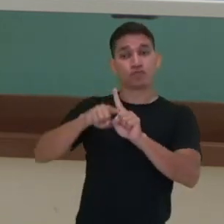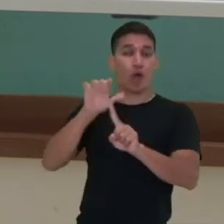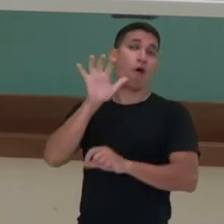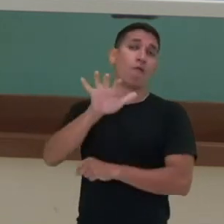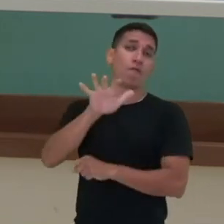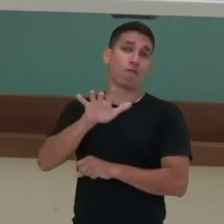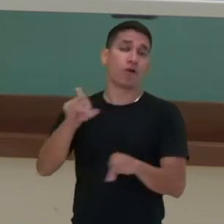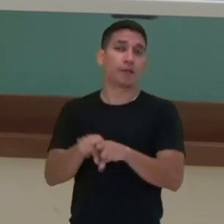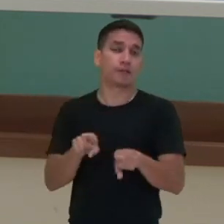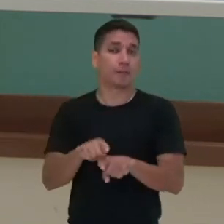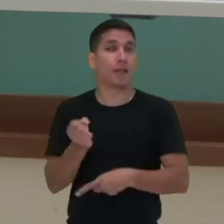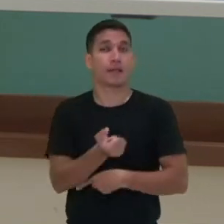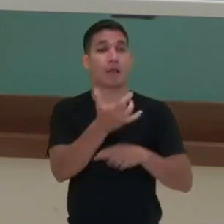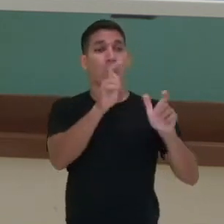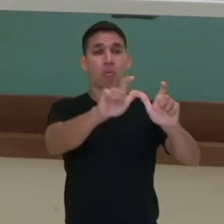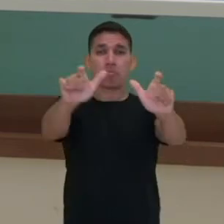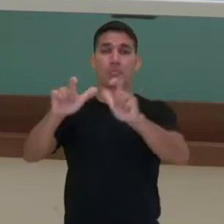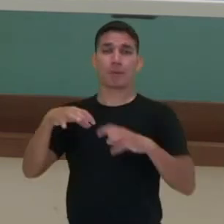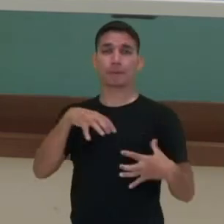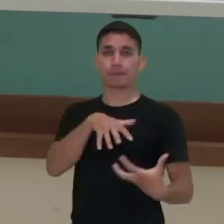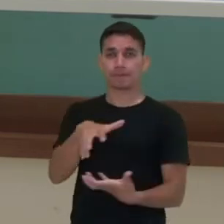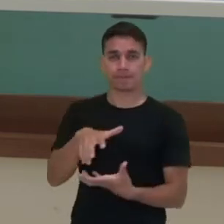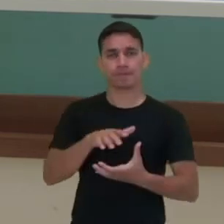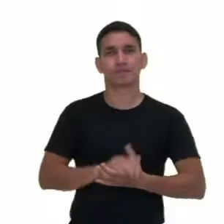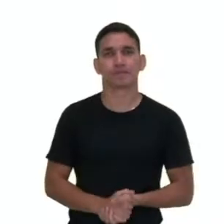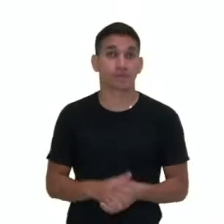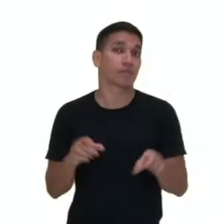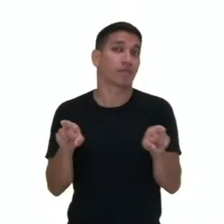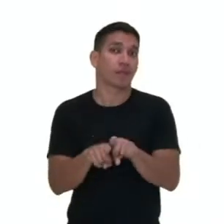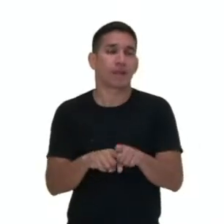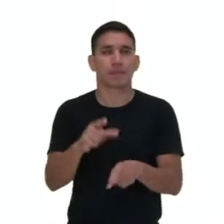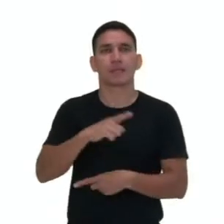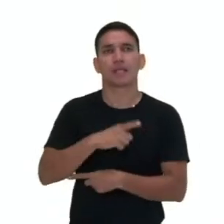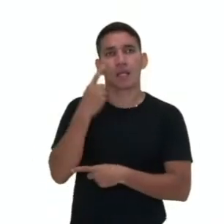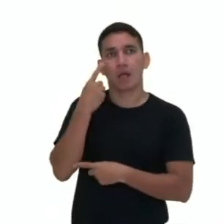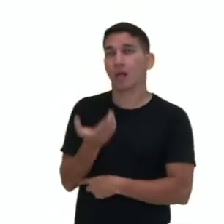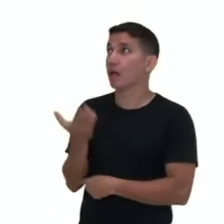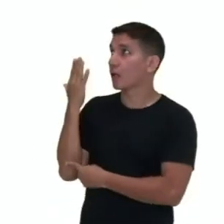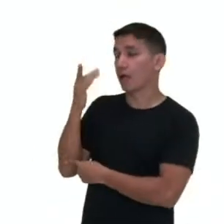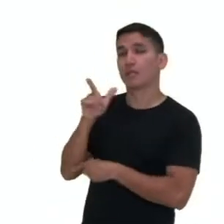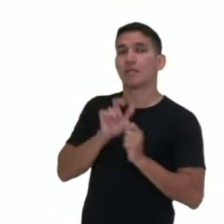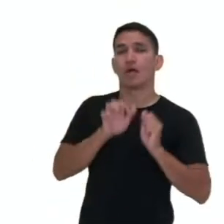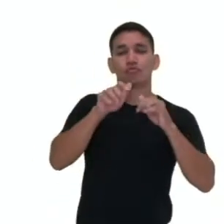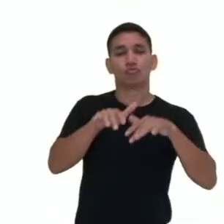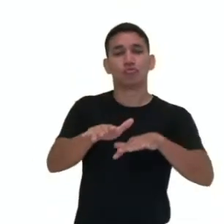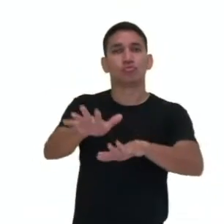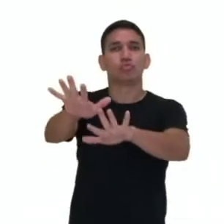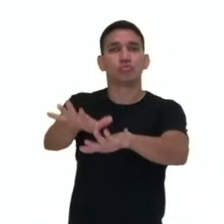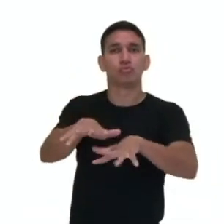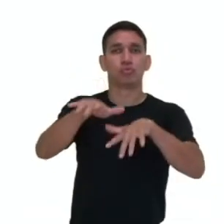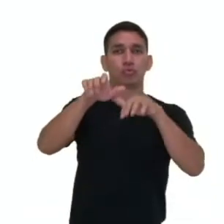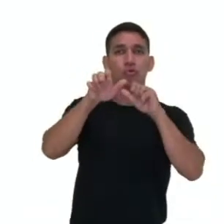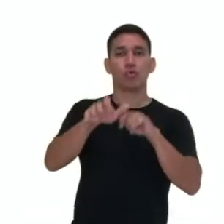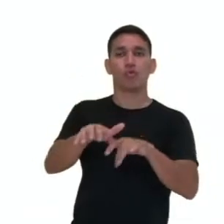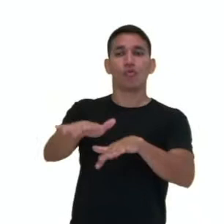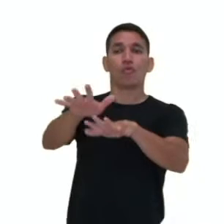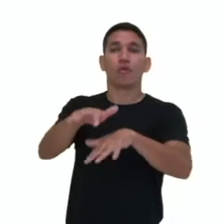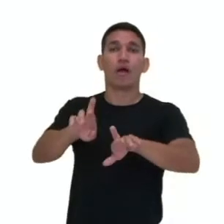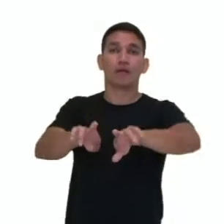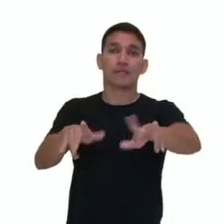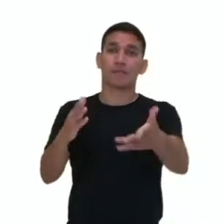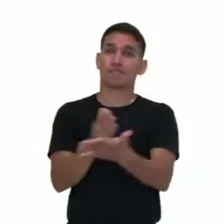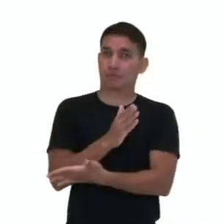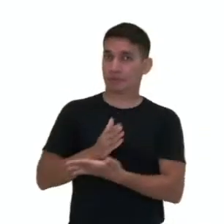oceanos em diferentes partes do nosso planeta. Temos então os mares, que são outras